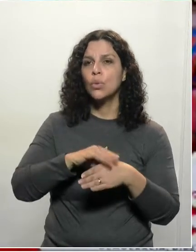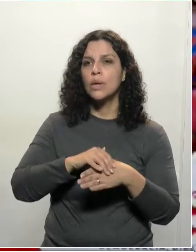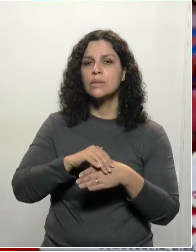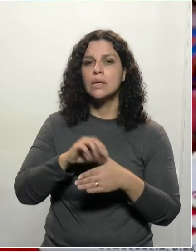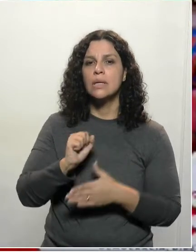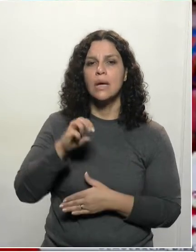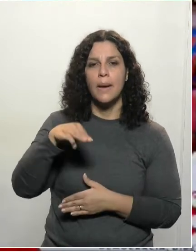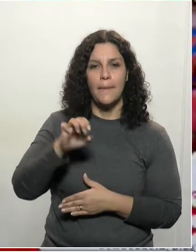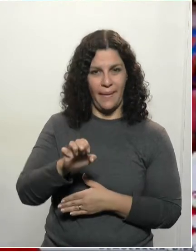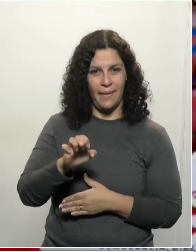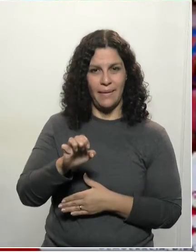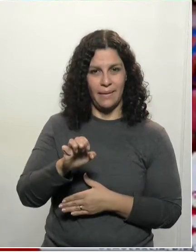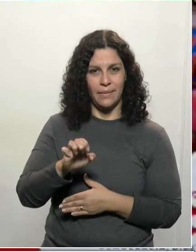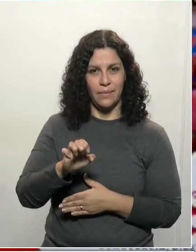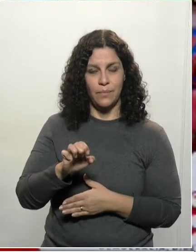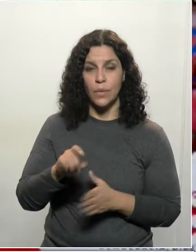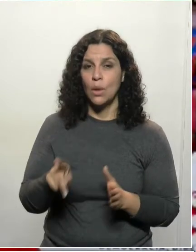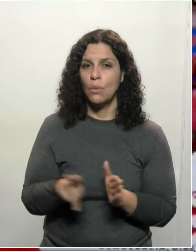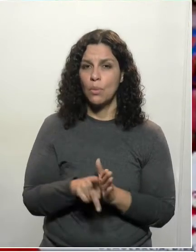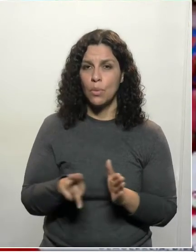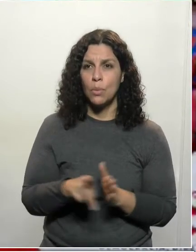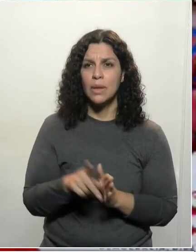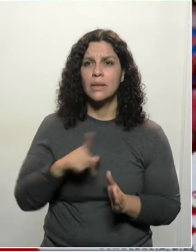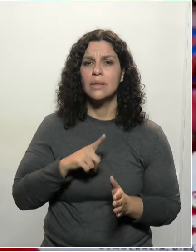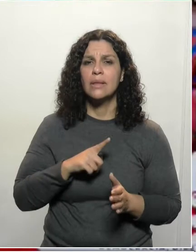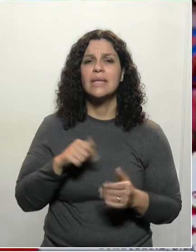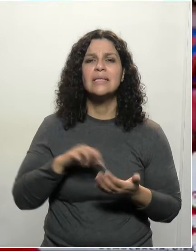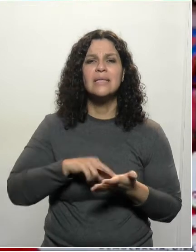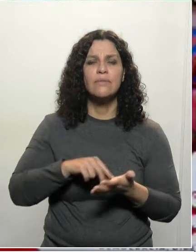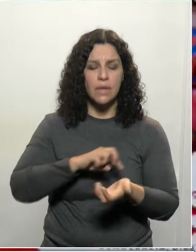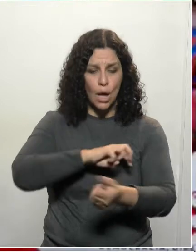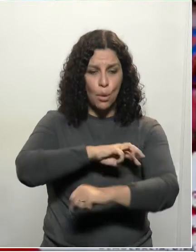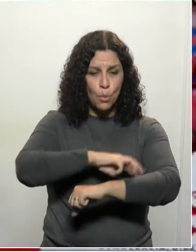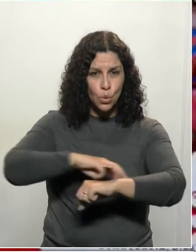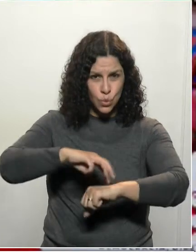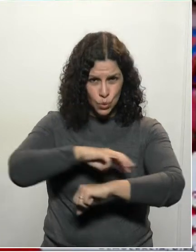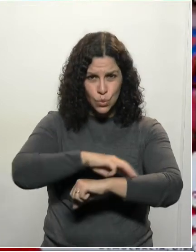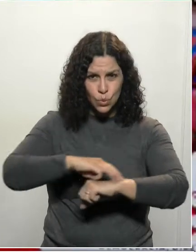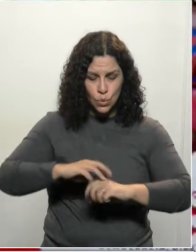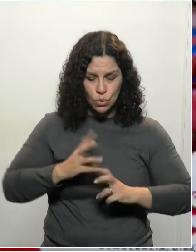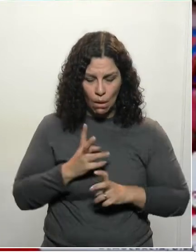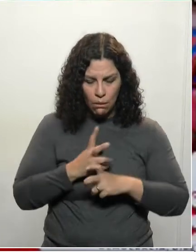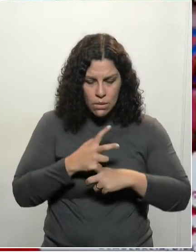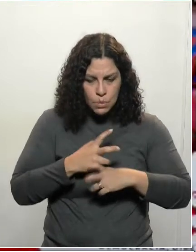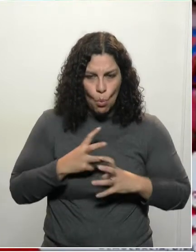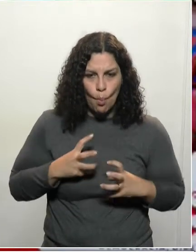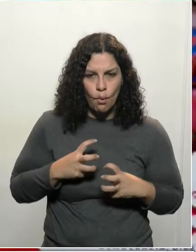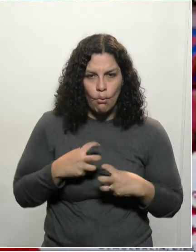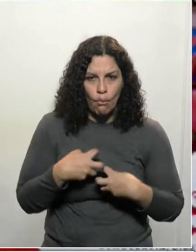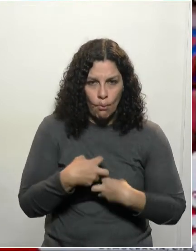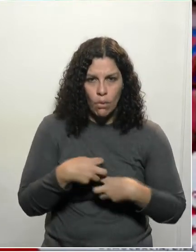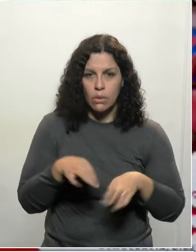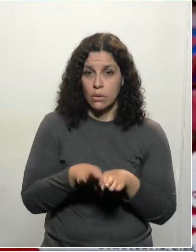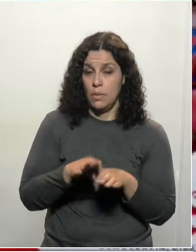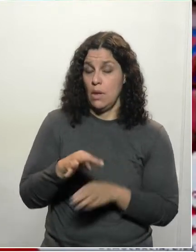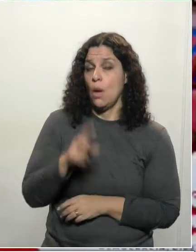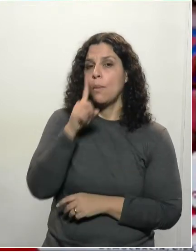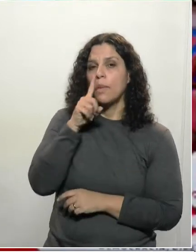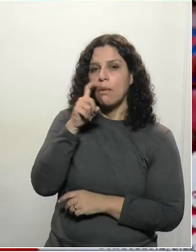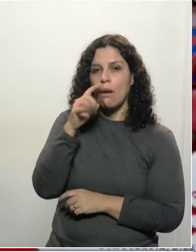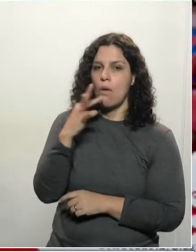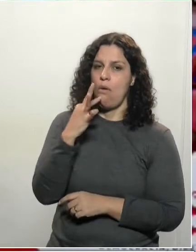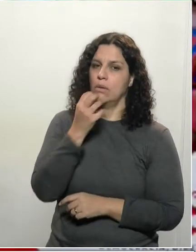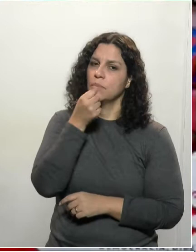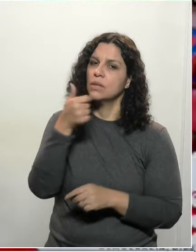AME, que é a doença da atrofia muscular espinhal. O deputado Michele conhece bem, a gente